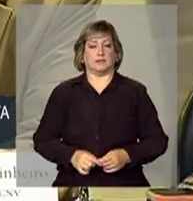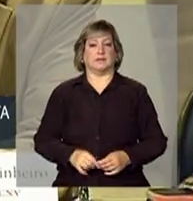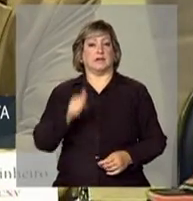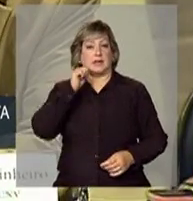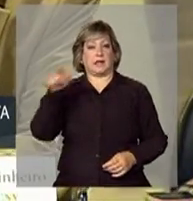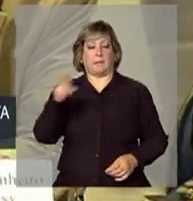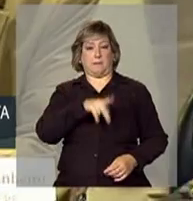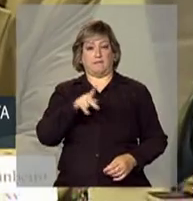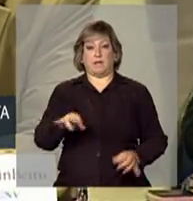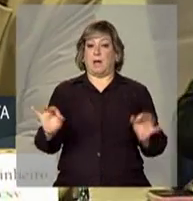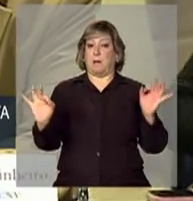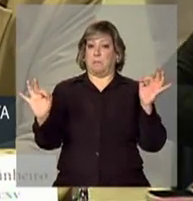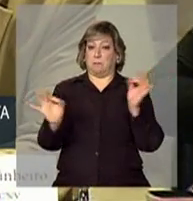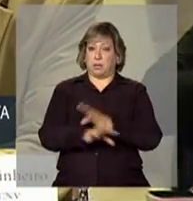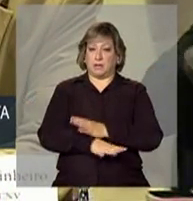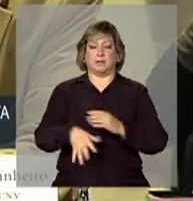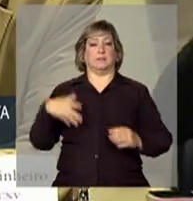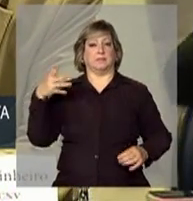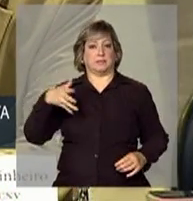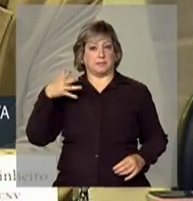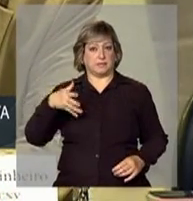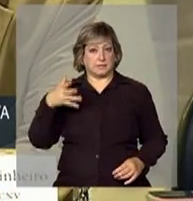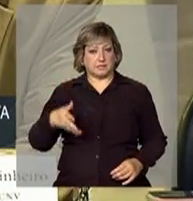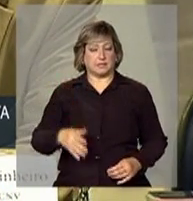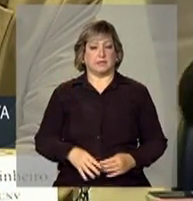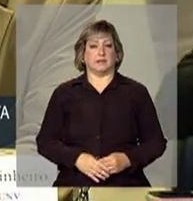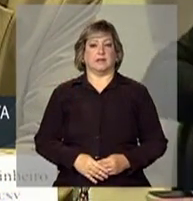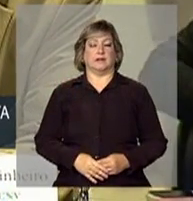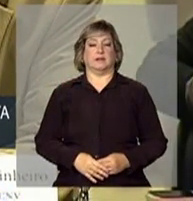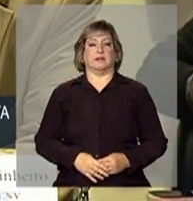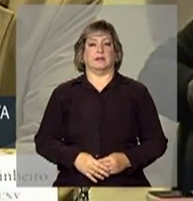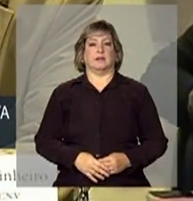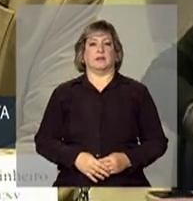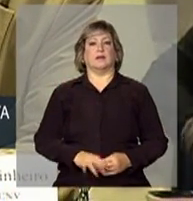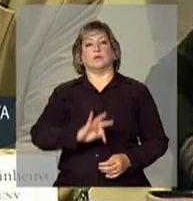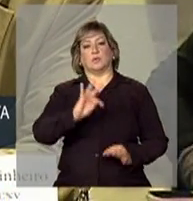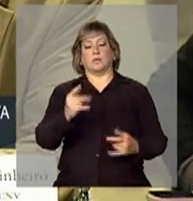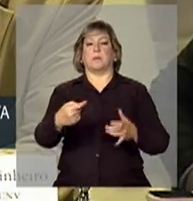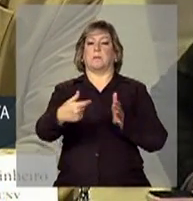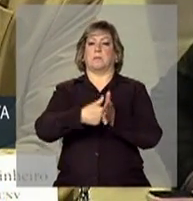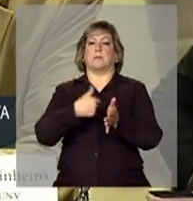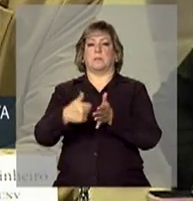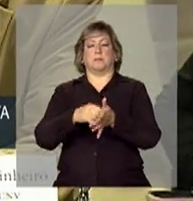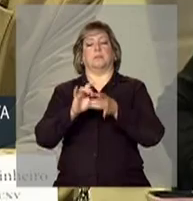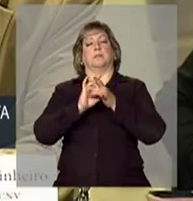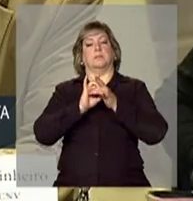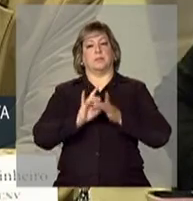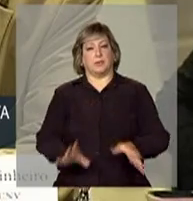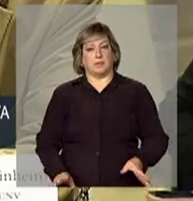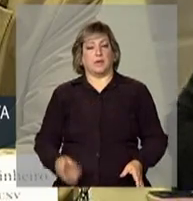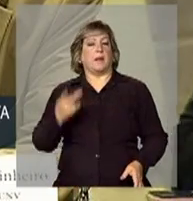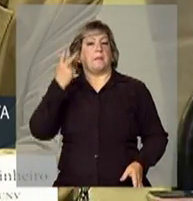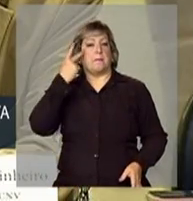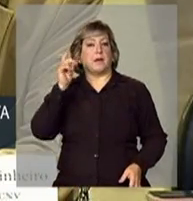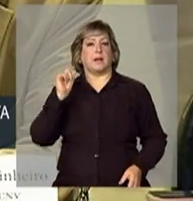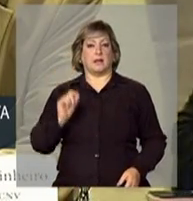da professora Heloísa Starling, as perguntas estarão abertas para